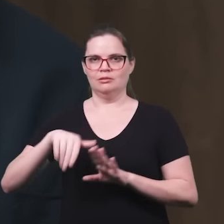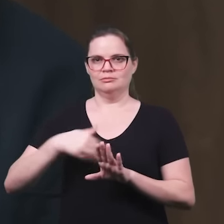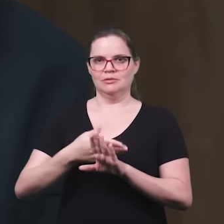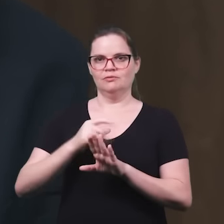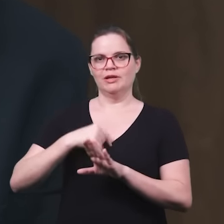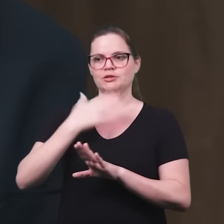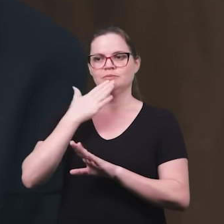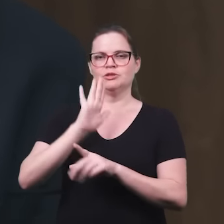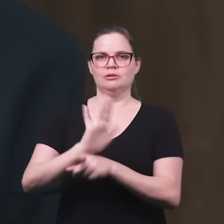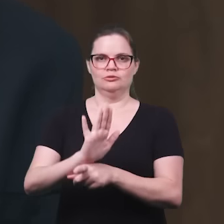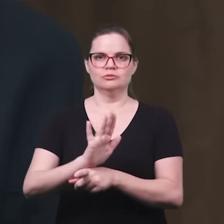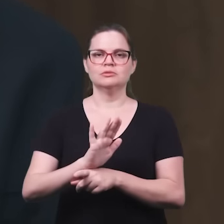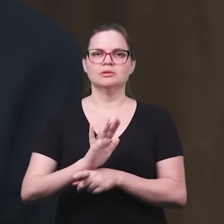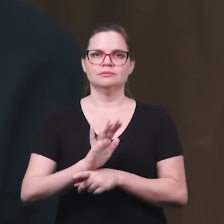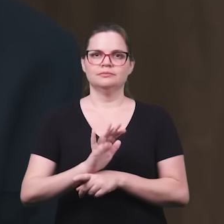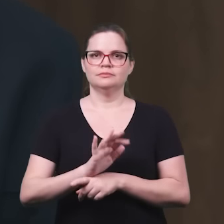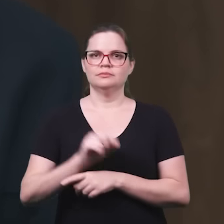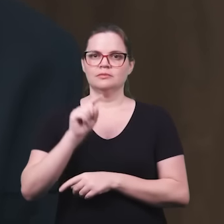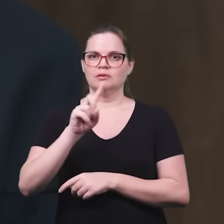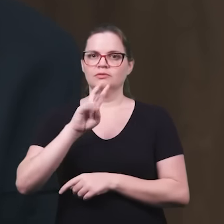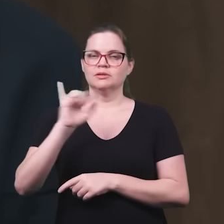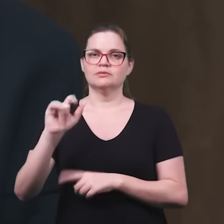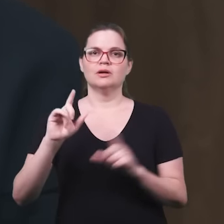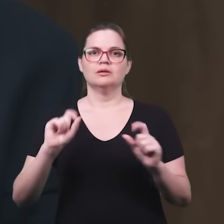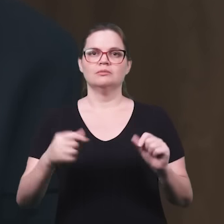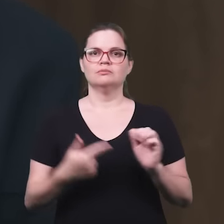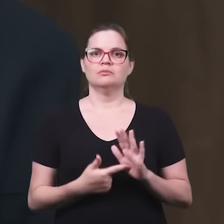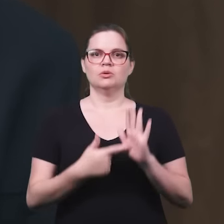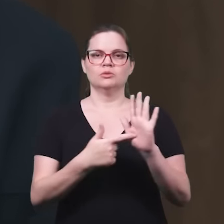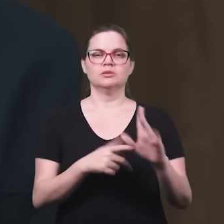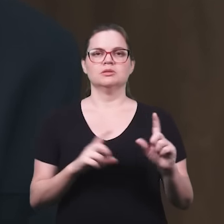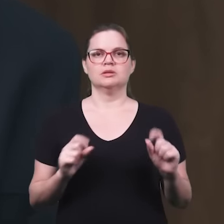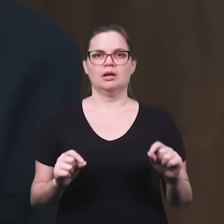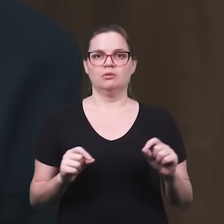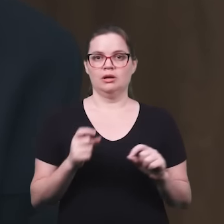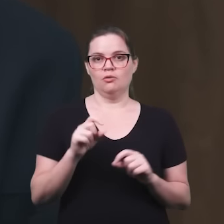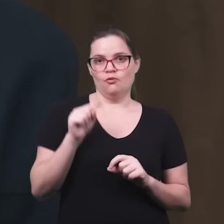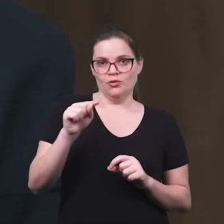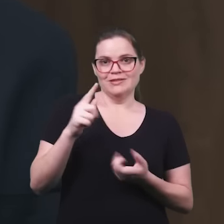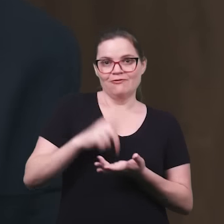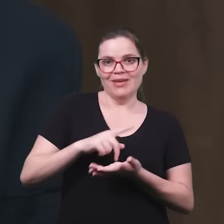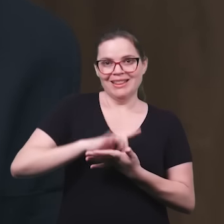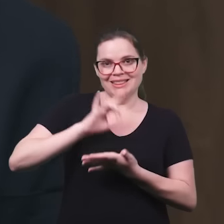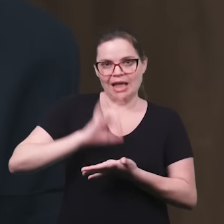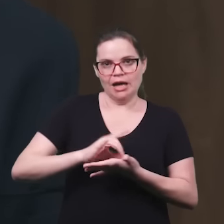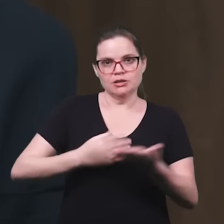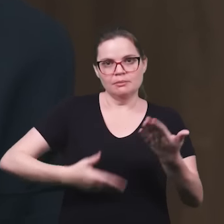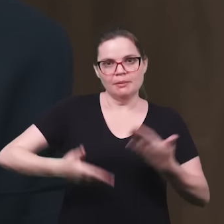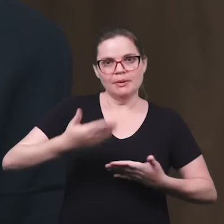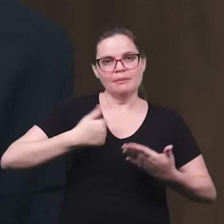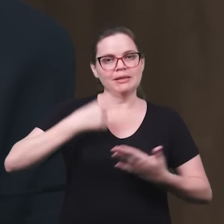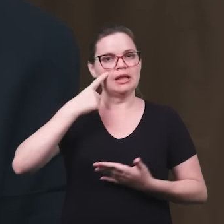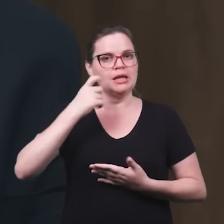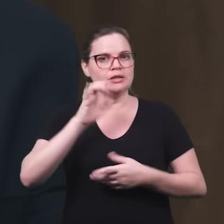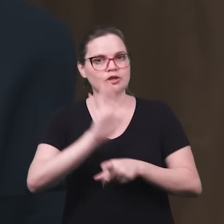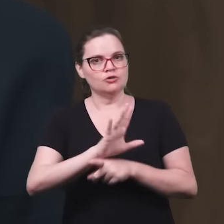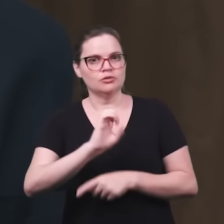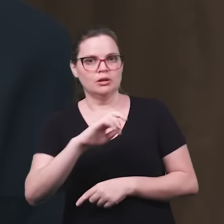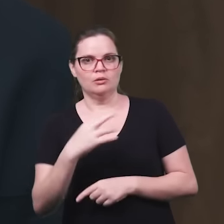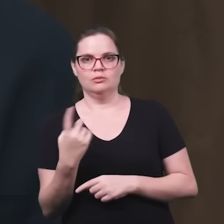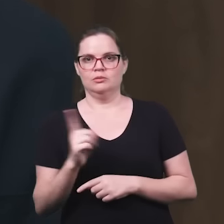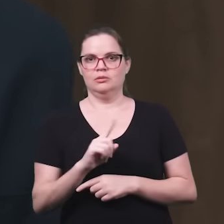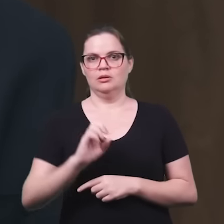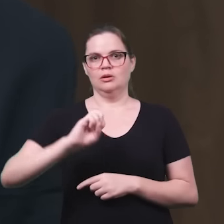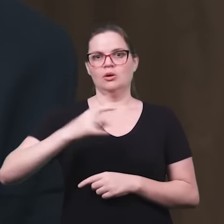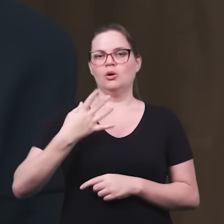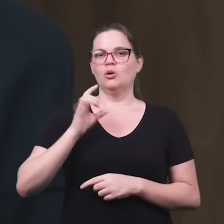pedir ajuda. E aí você vai mostrar, na verdade, o quanto você está ali de verdade com o interesse de ajudar as pessoas.